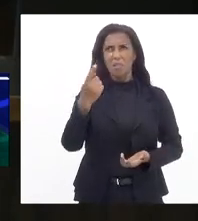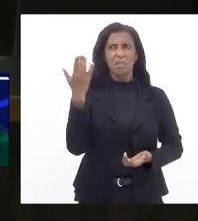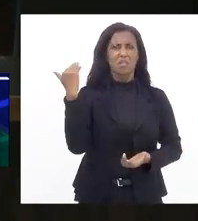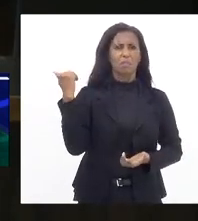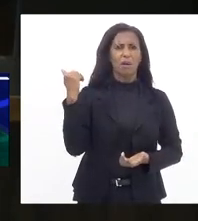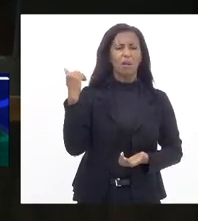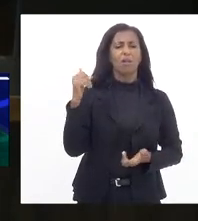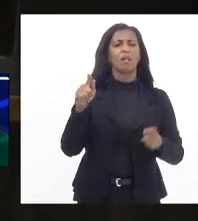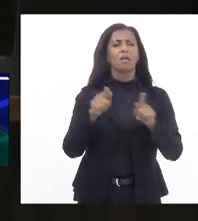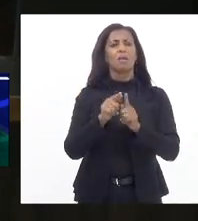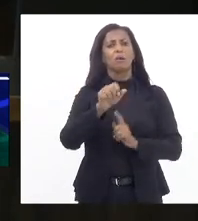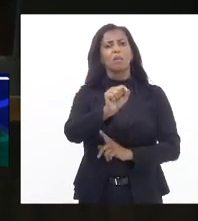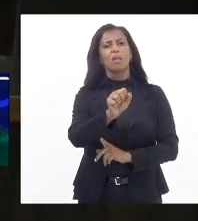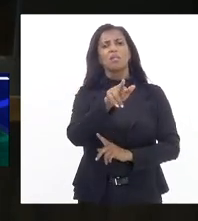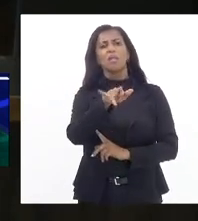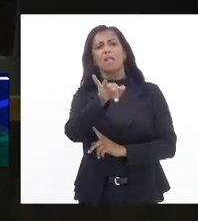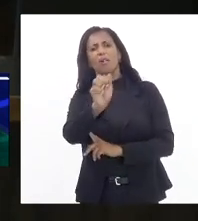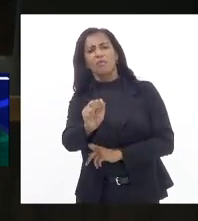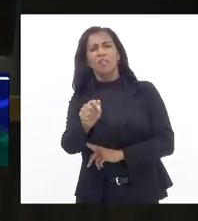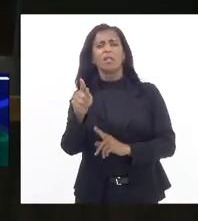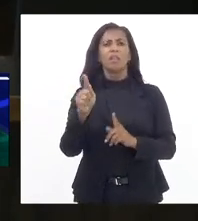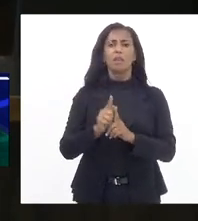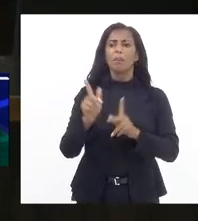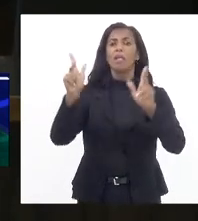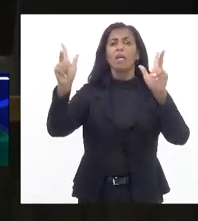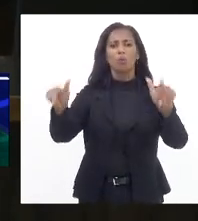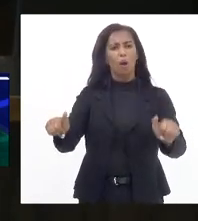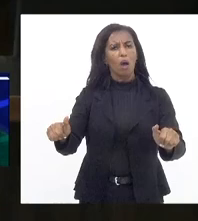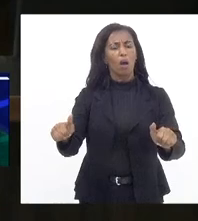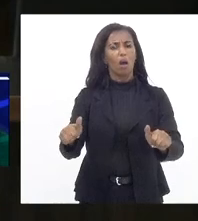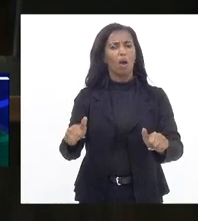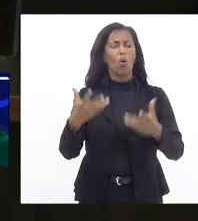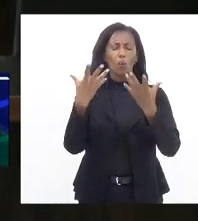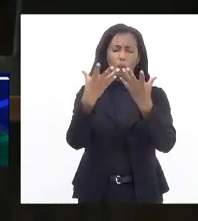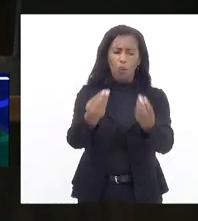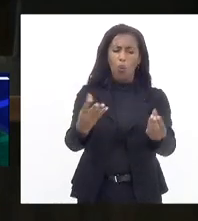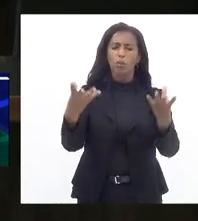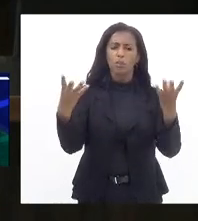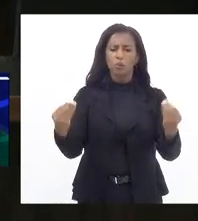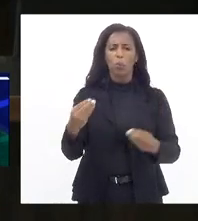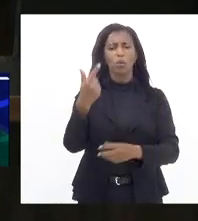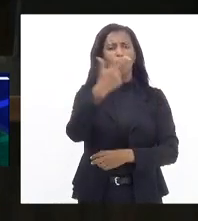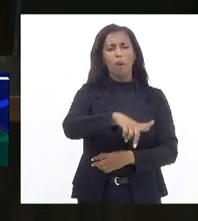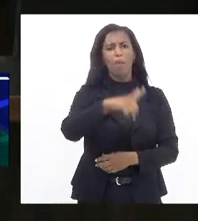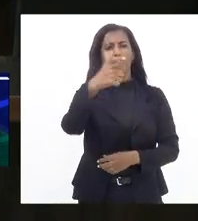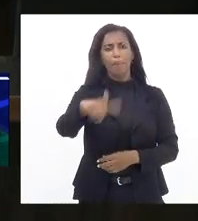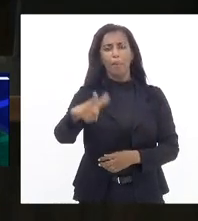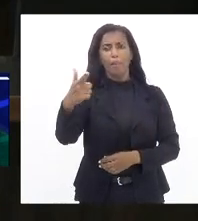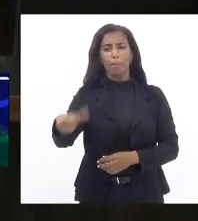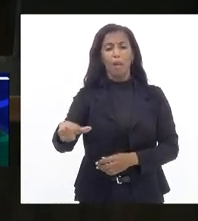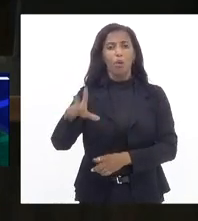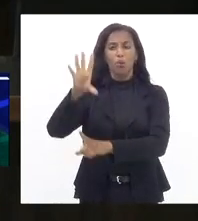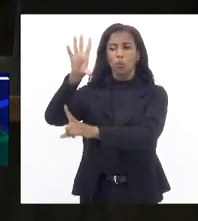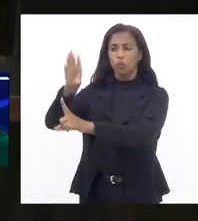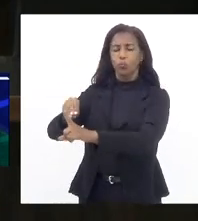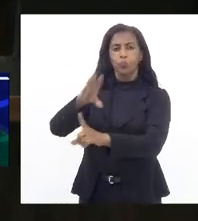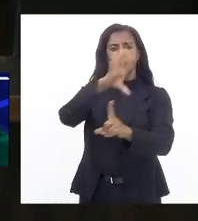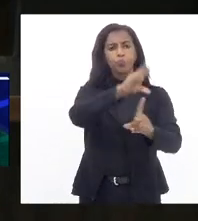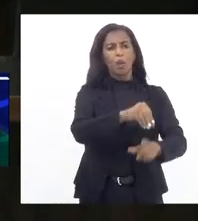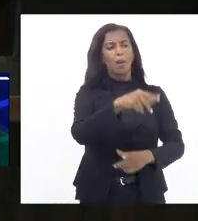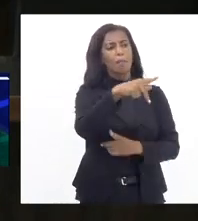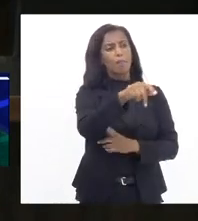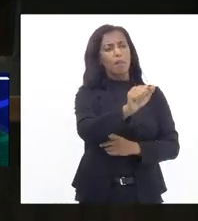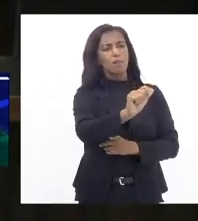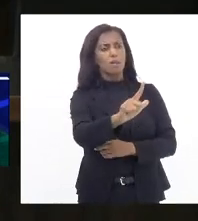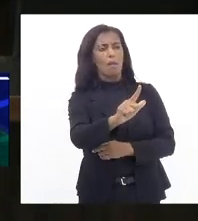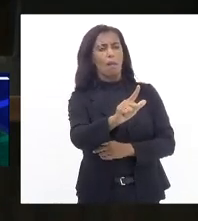Flávio Serafim queria fazer um debate, eu não deixei, assim como eu faço muitas e muitas vezes quando eu tiro a palavra do PSL e não deixo falar